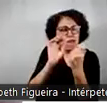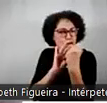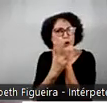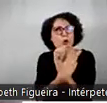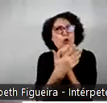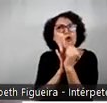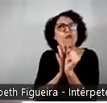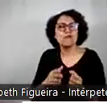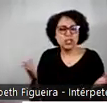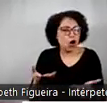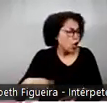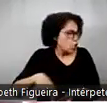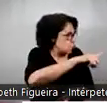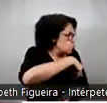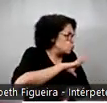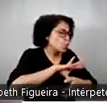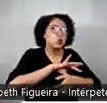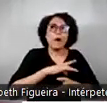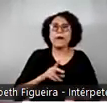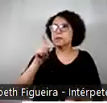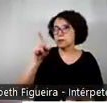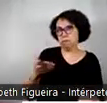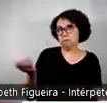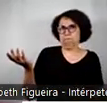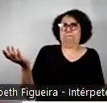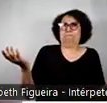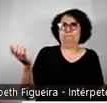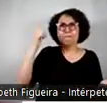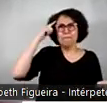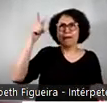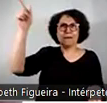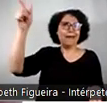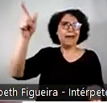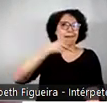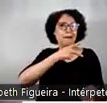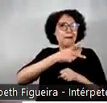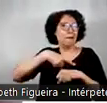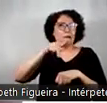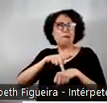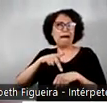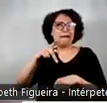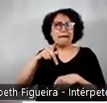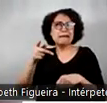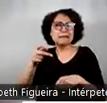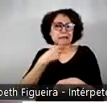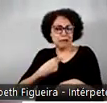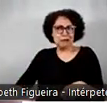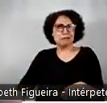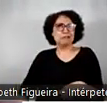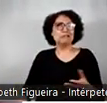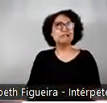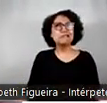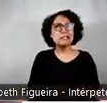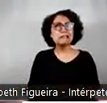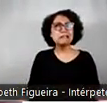ligado às pessoas asiáticas, né, por ser um vírus chinês, né, o famoso que muitas pessoas estavam denominando como vírus